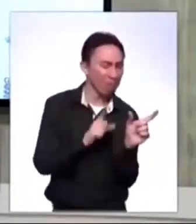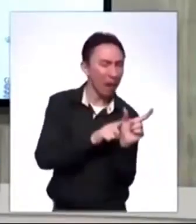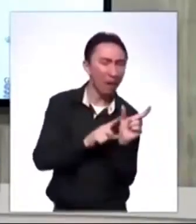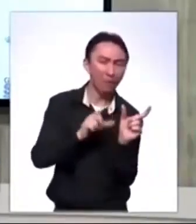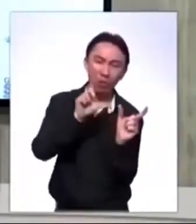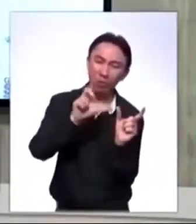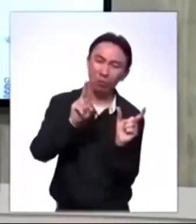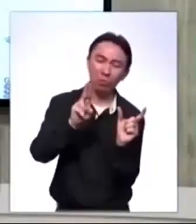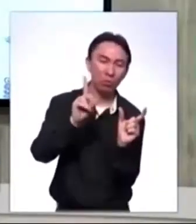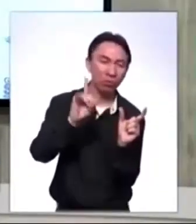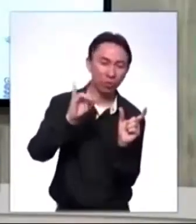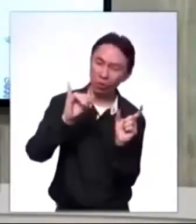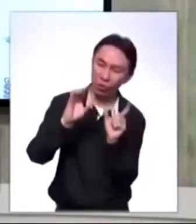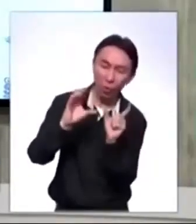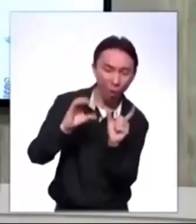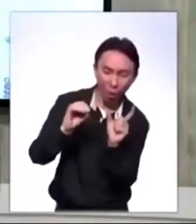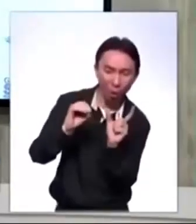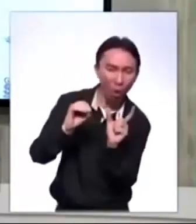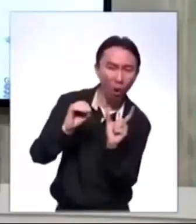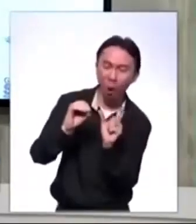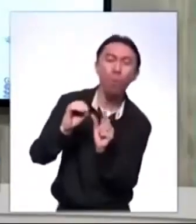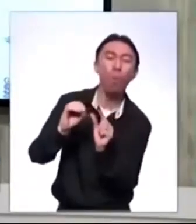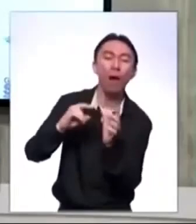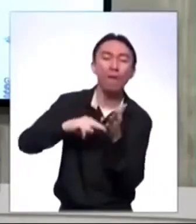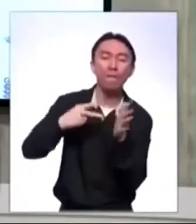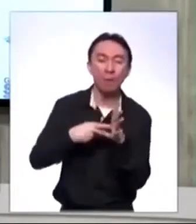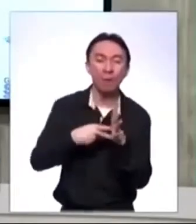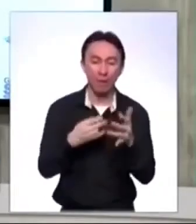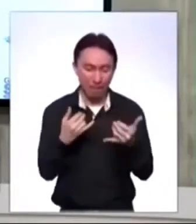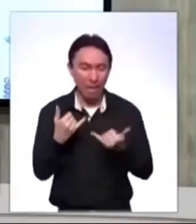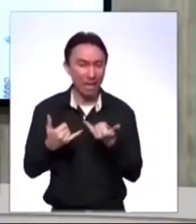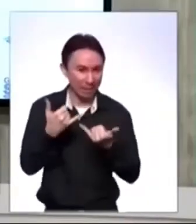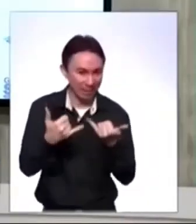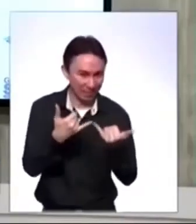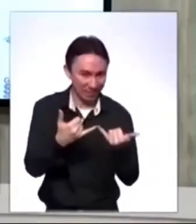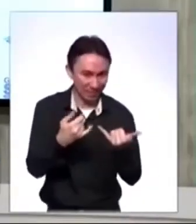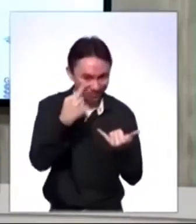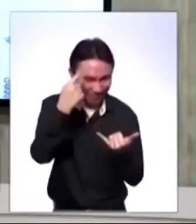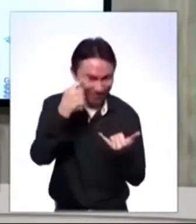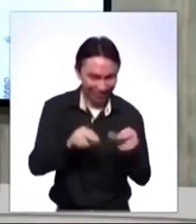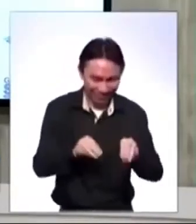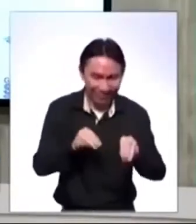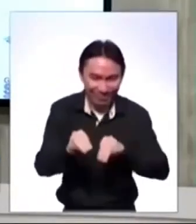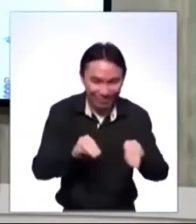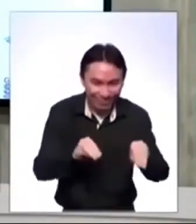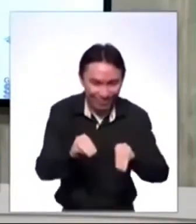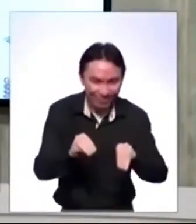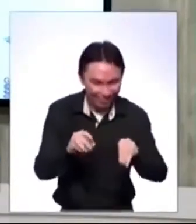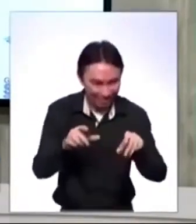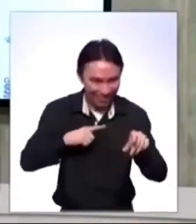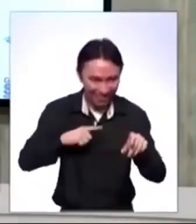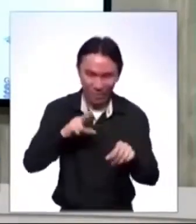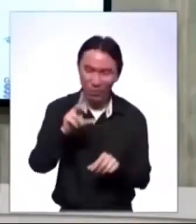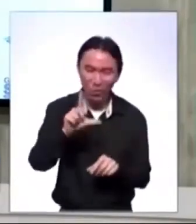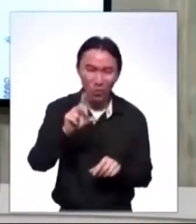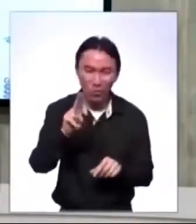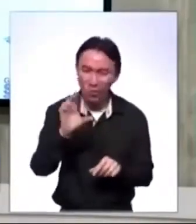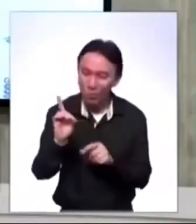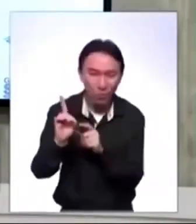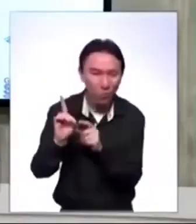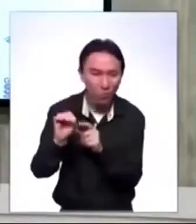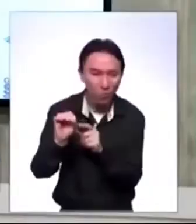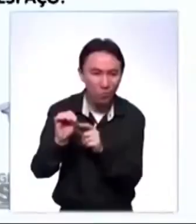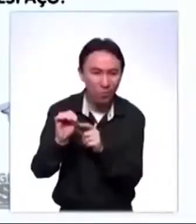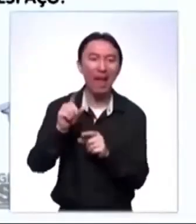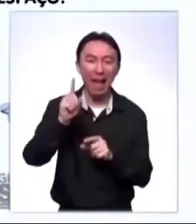lúdico. Lúdico é brincadeira. Tem um jogo famoso, né, de tabuleiro chamado Ludo. Lúdico é brincadeira, tá certo?